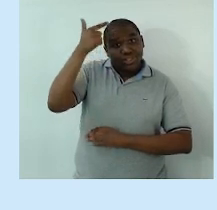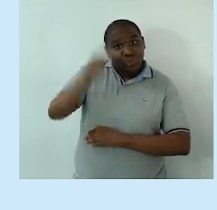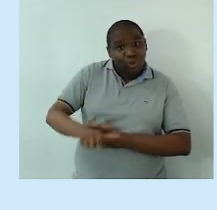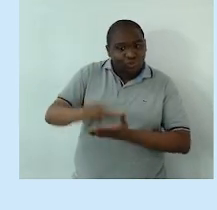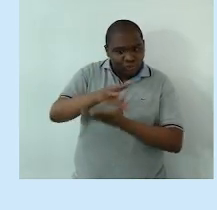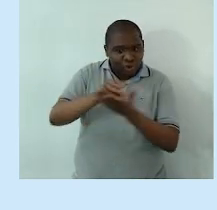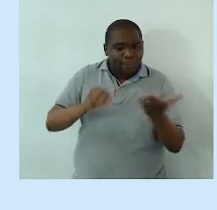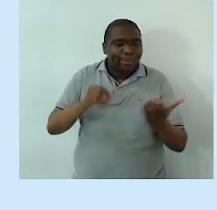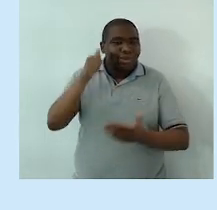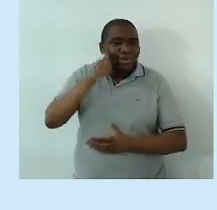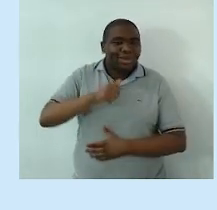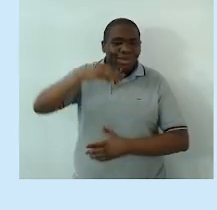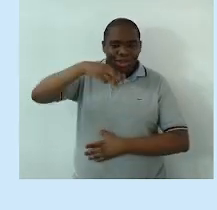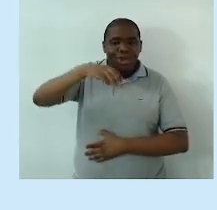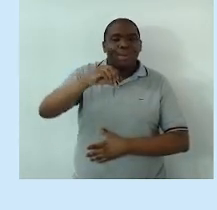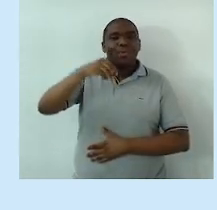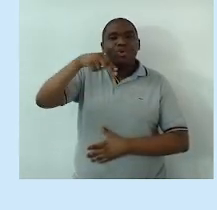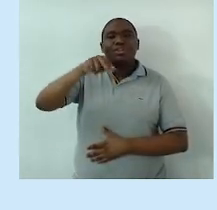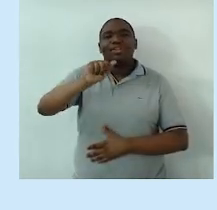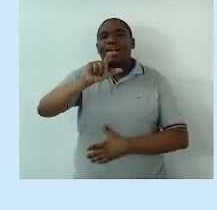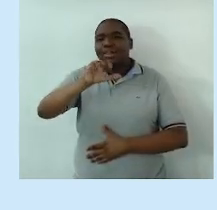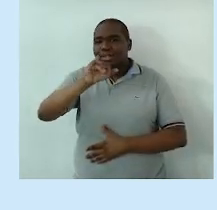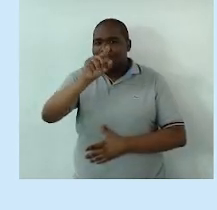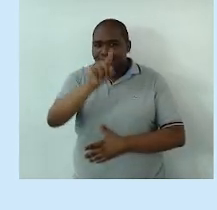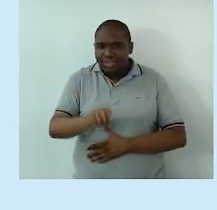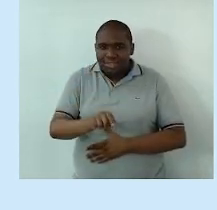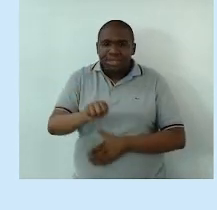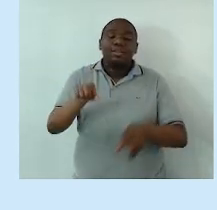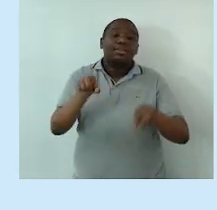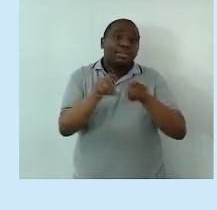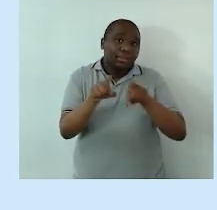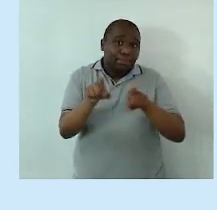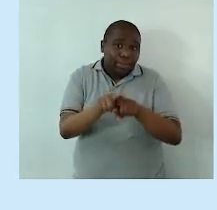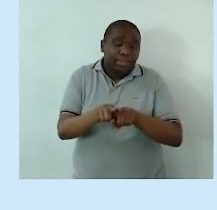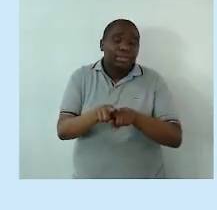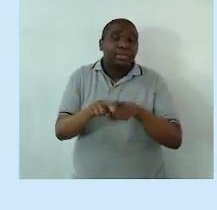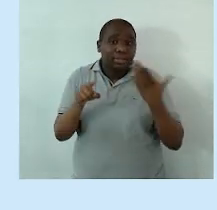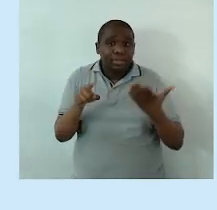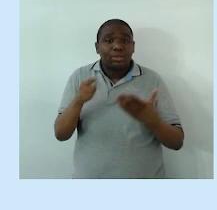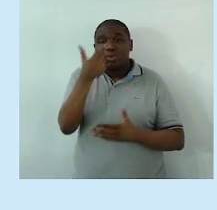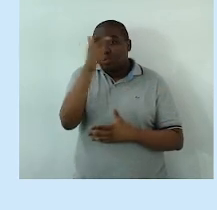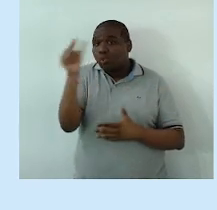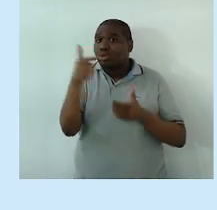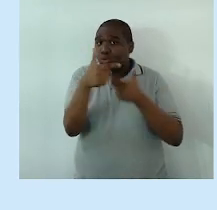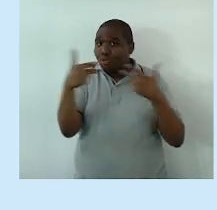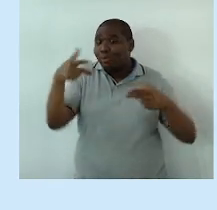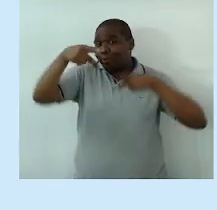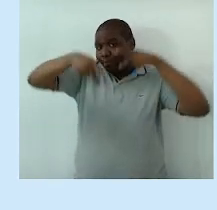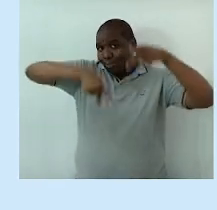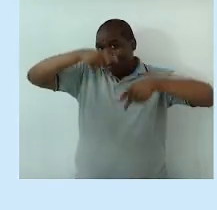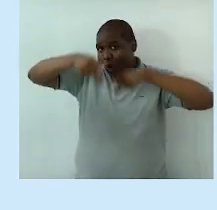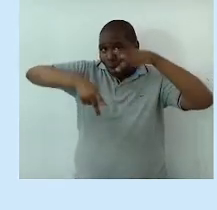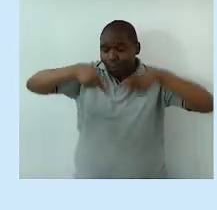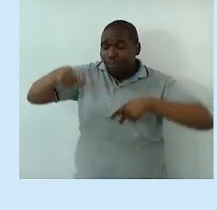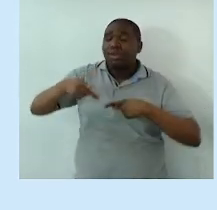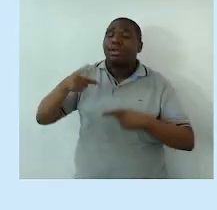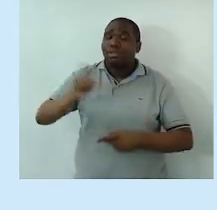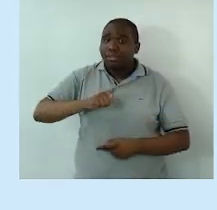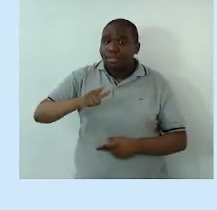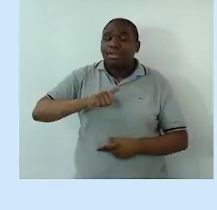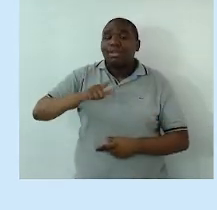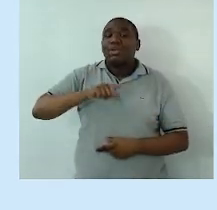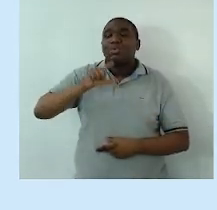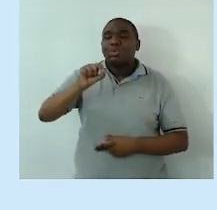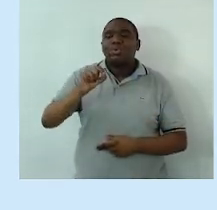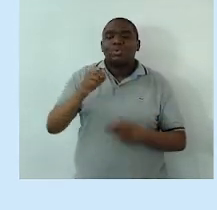a Mona Lisa, né? Também outra obra muito popular nas releituras é o Grito